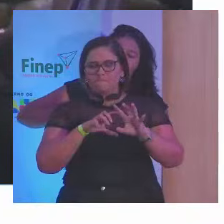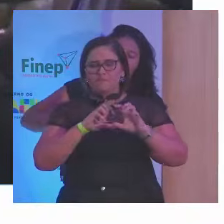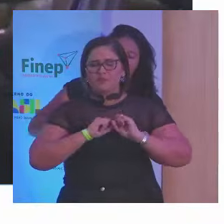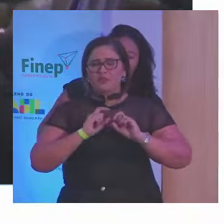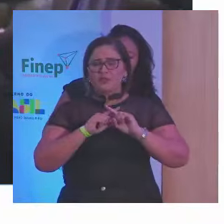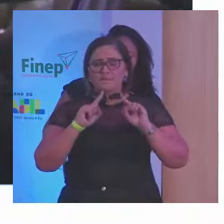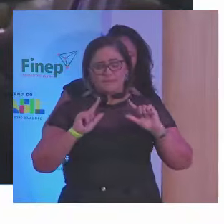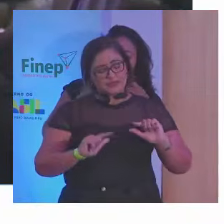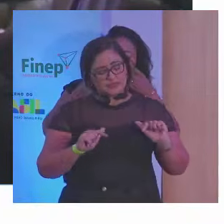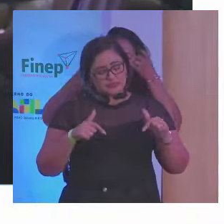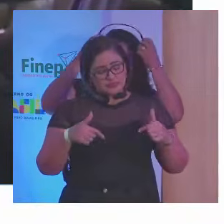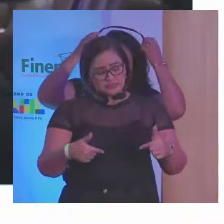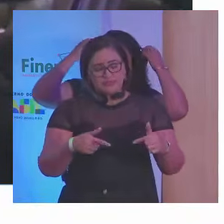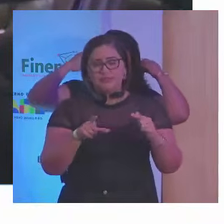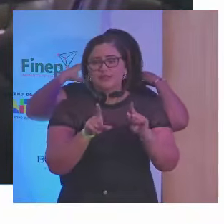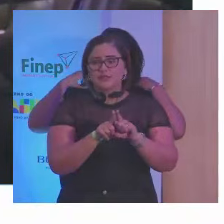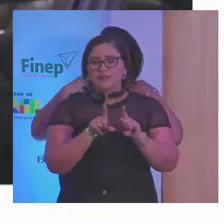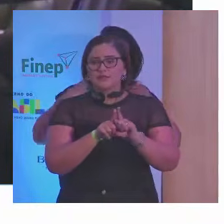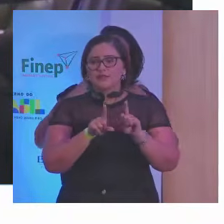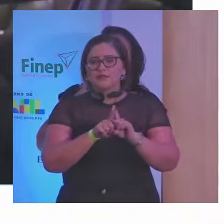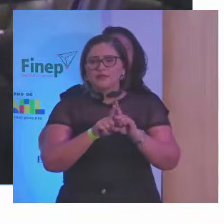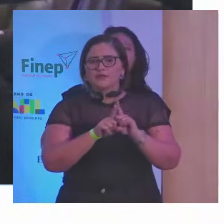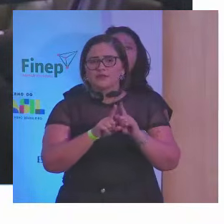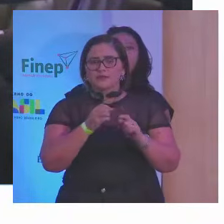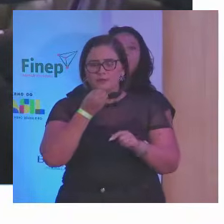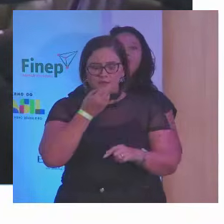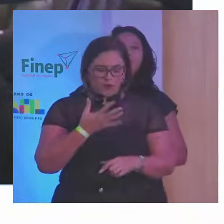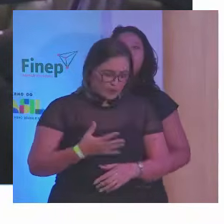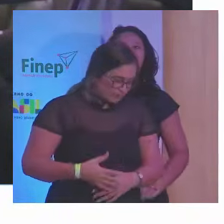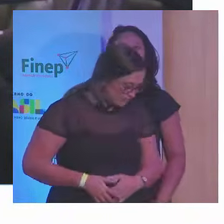também exerça, né, de uma forma mais efetiva.